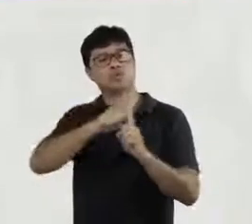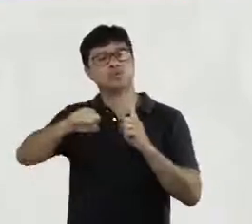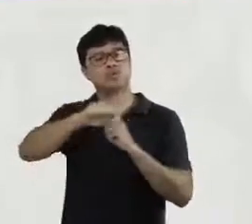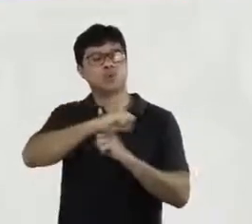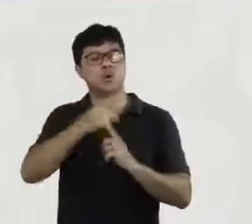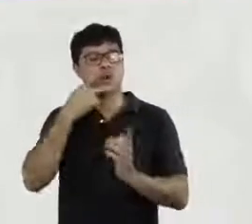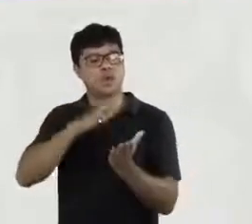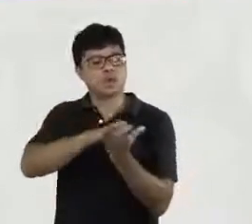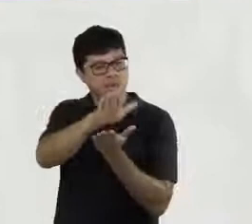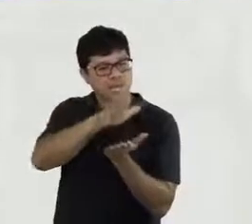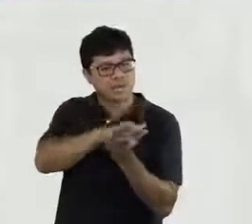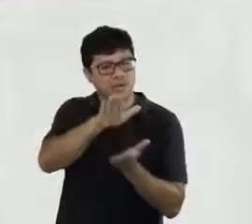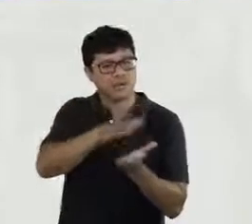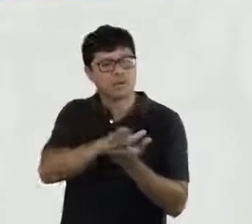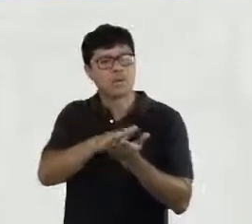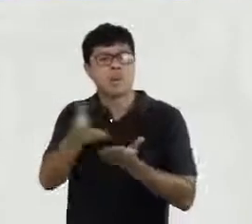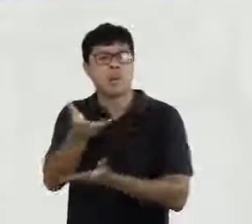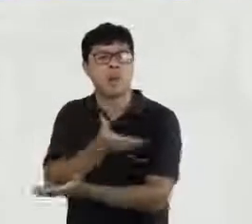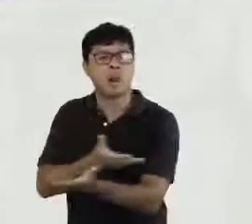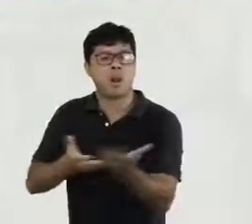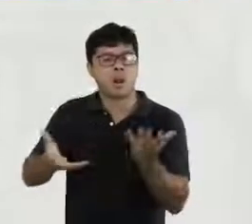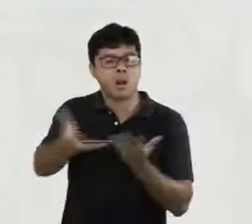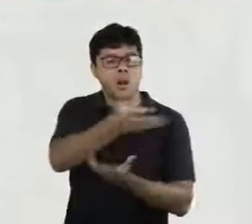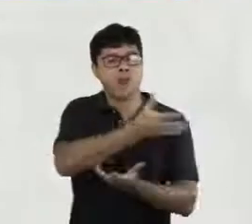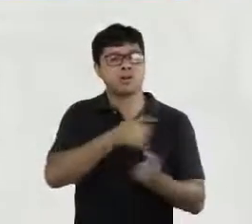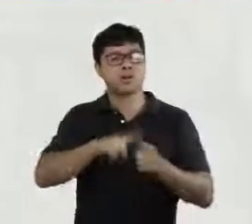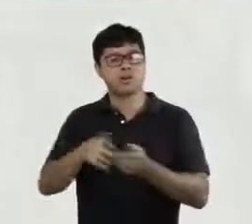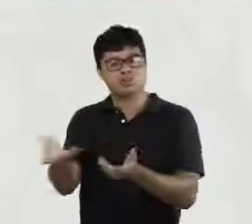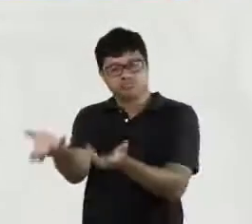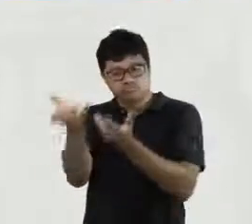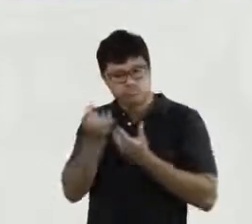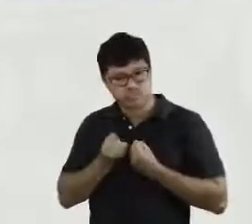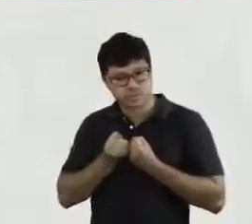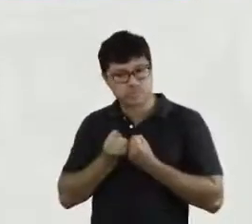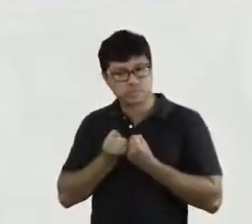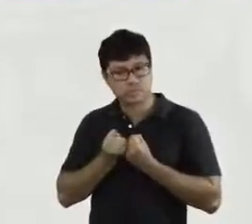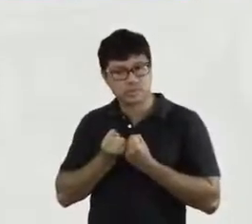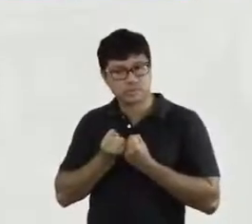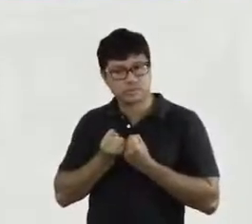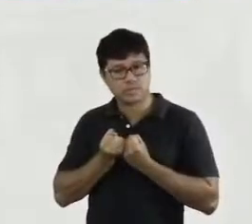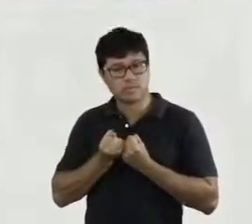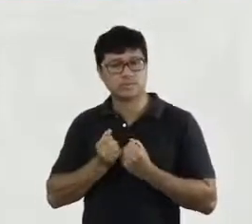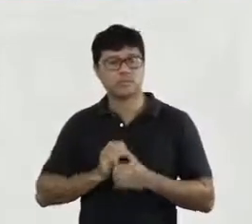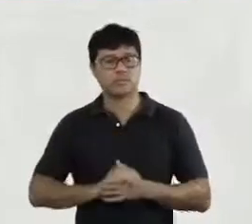sua publicação, circulação e recepção?